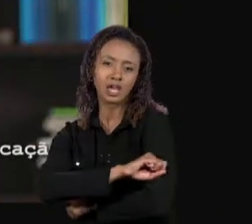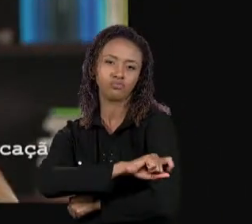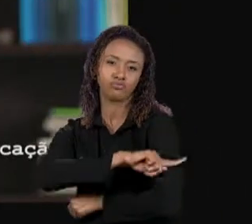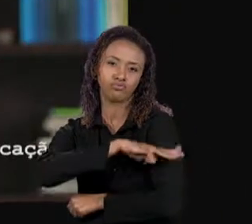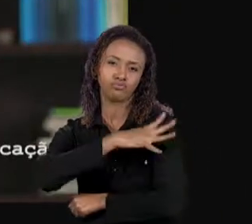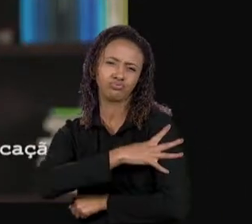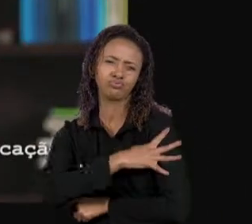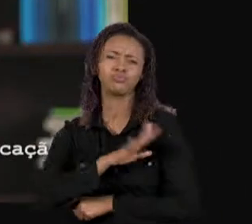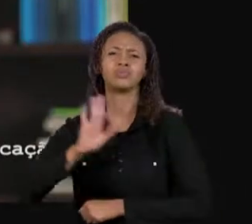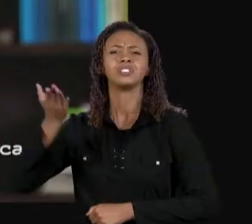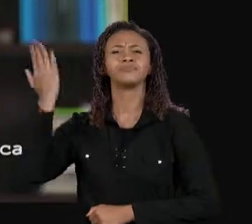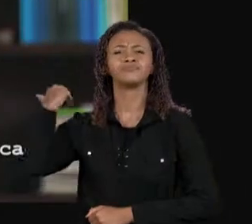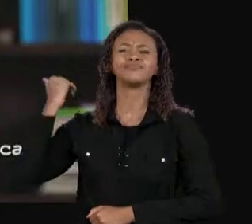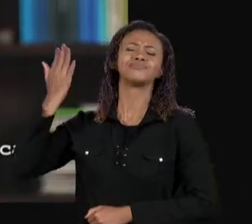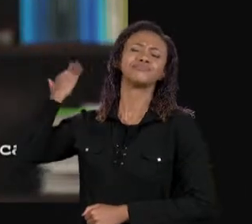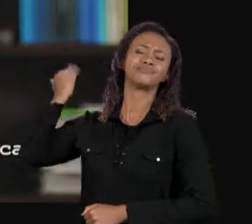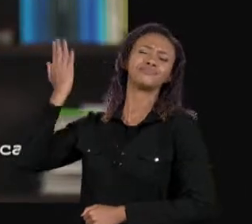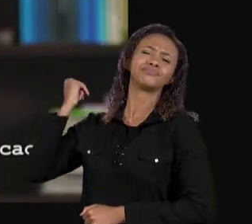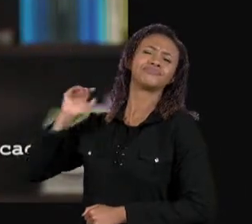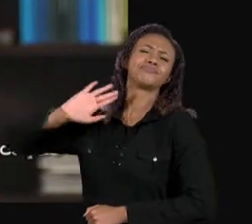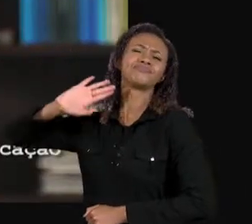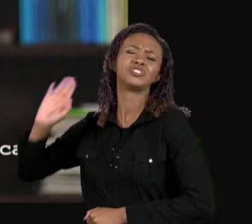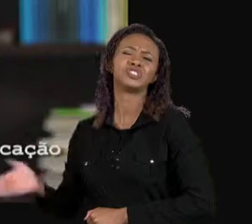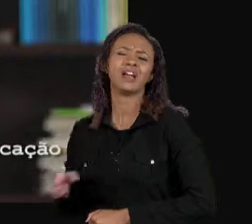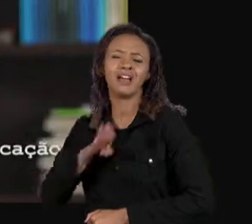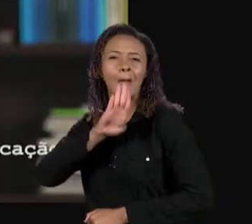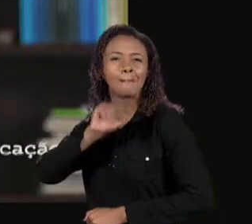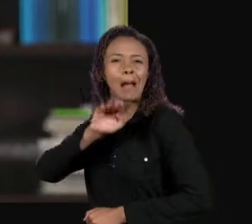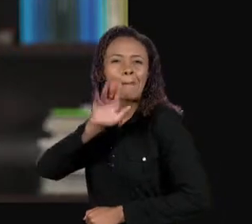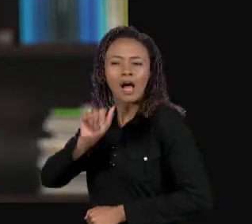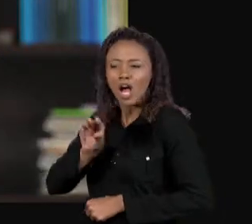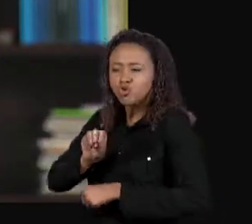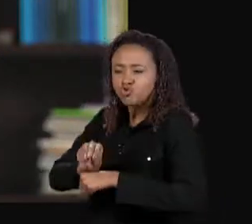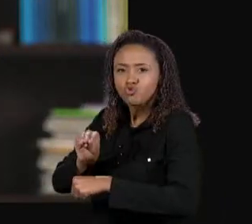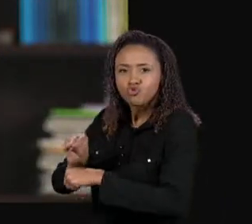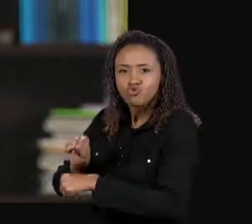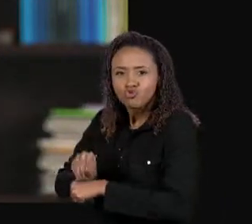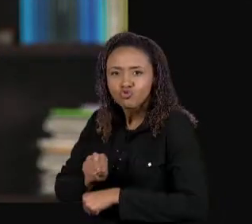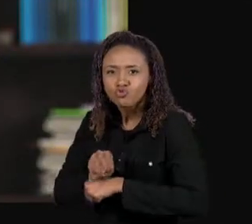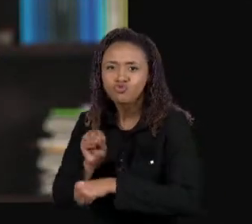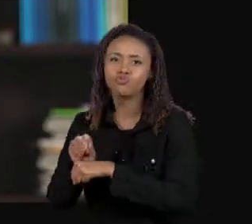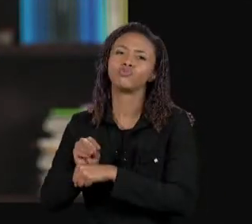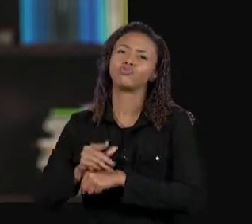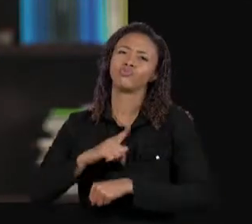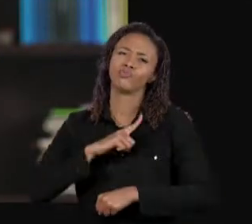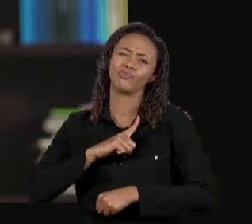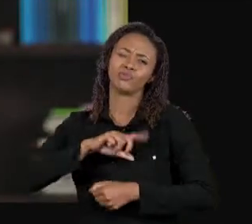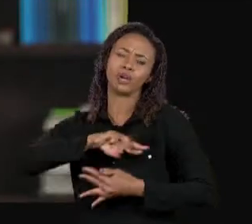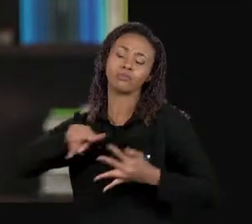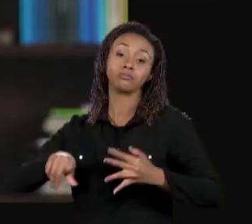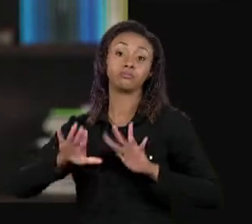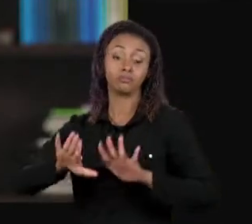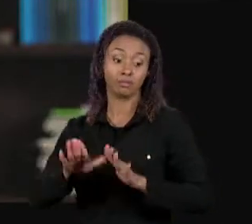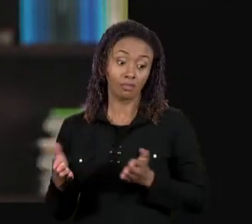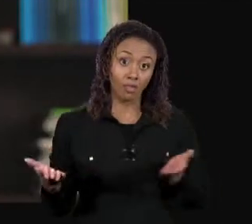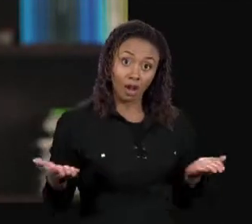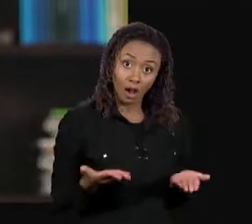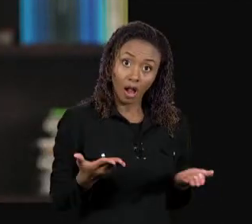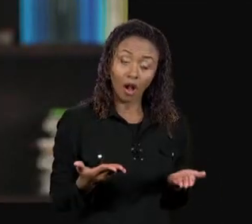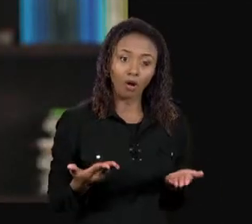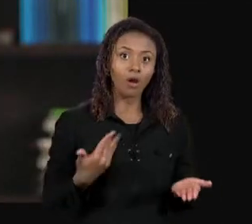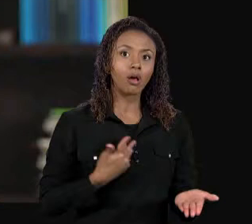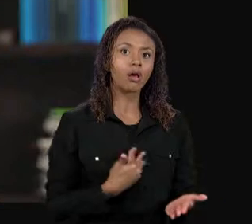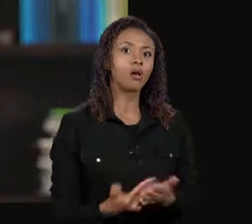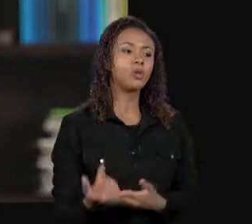pajens, babás, né? Pajem era muito comum, né? Agora, a área vem discutindo que se